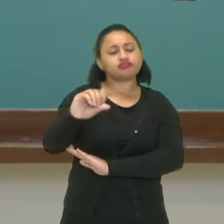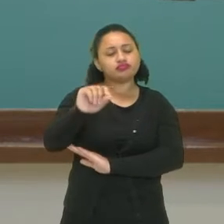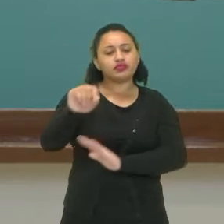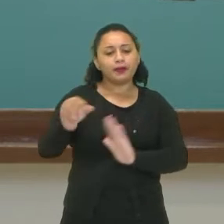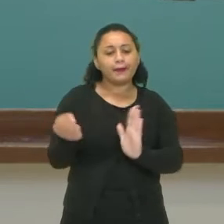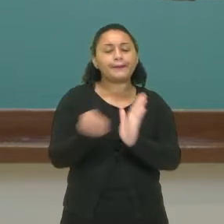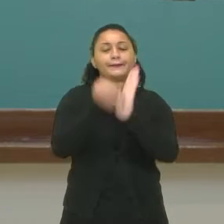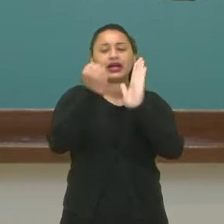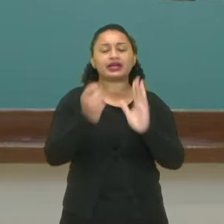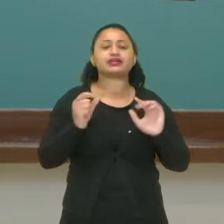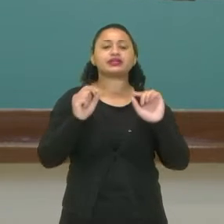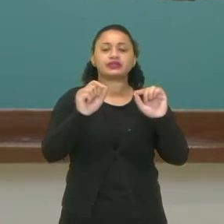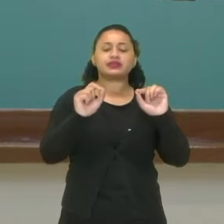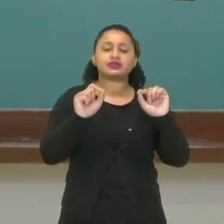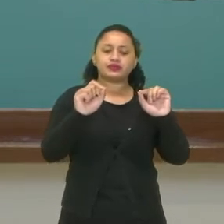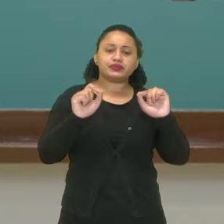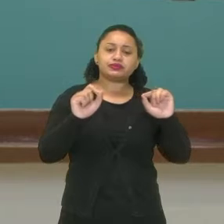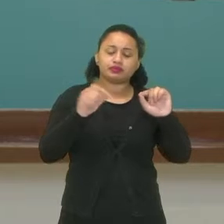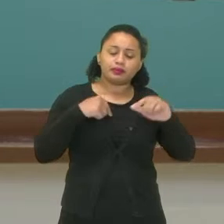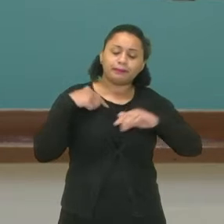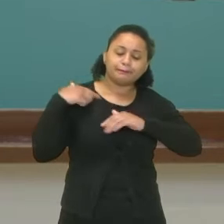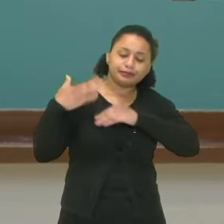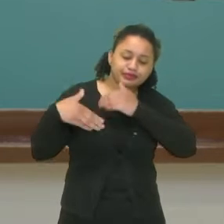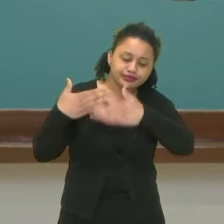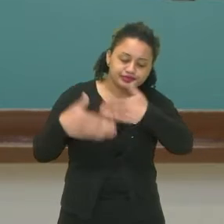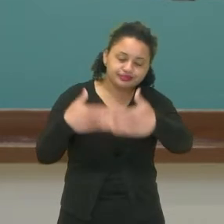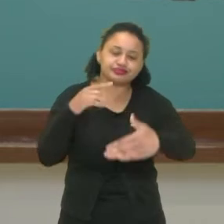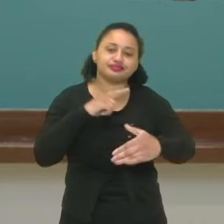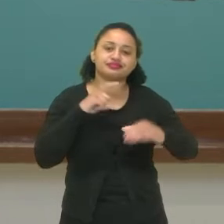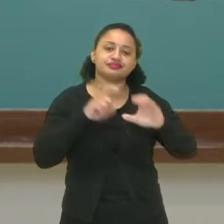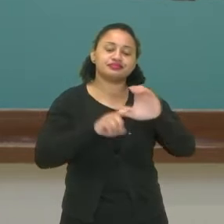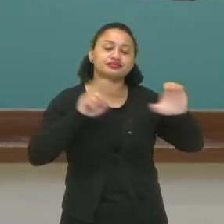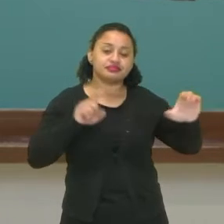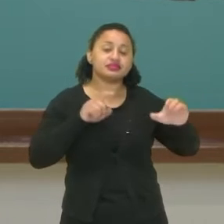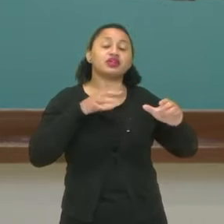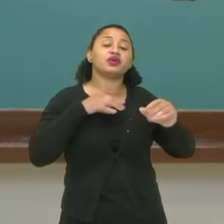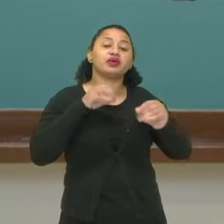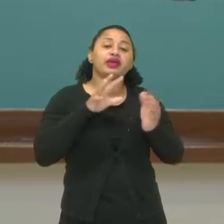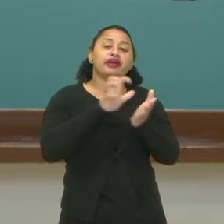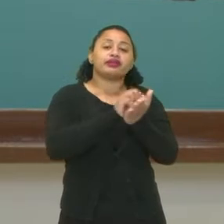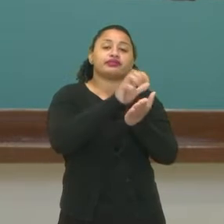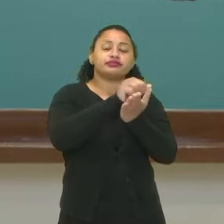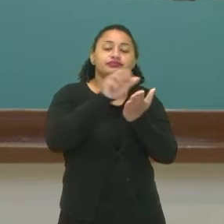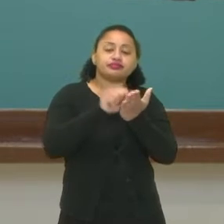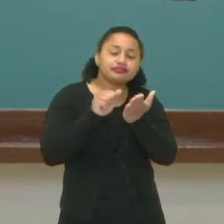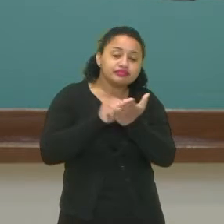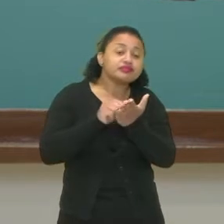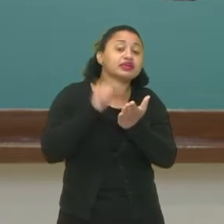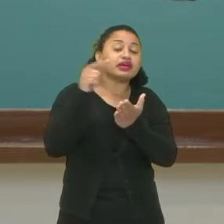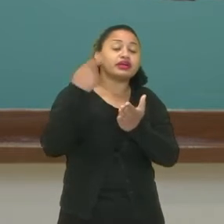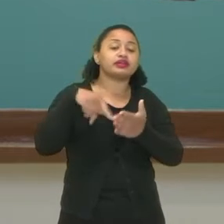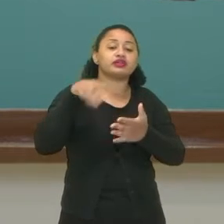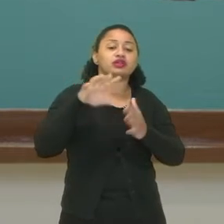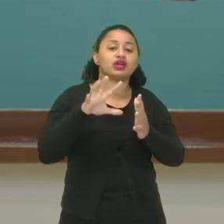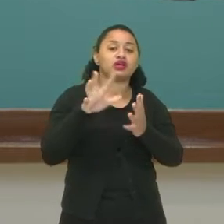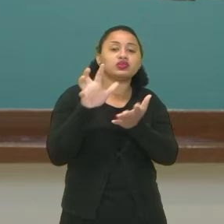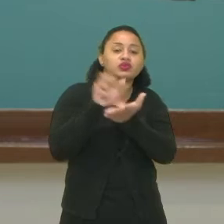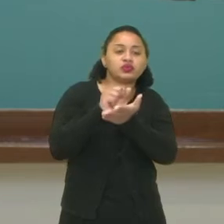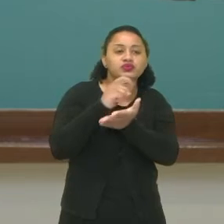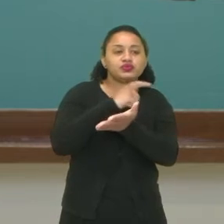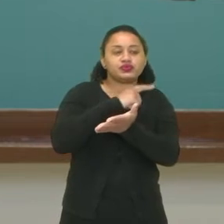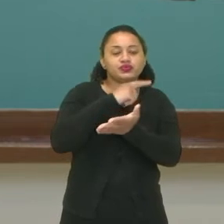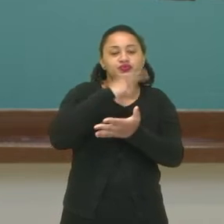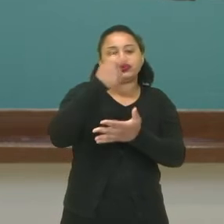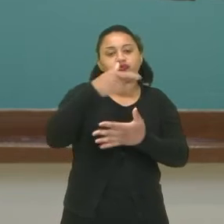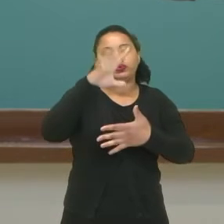marcado, né, o início do século XIX é marcado pelo processo de independência das colônias aqui na América. Vamos dar uma